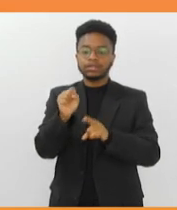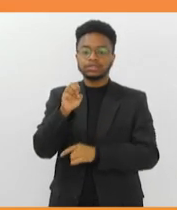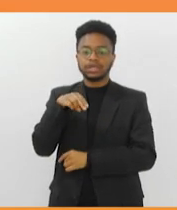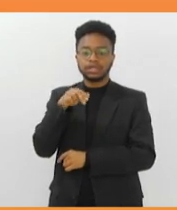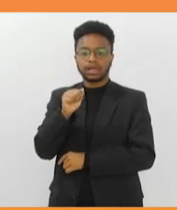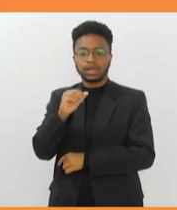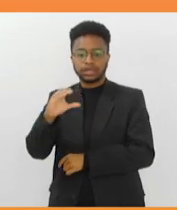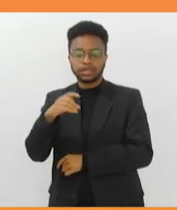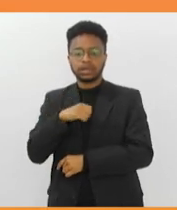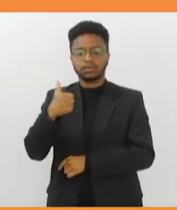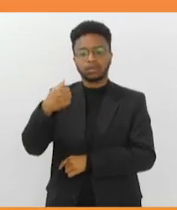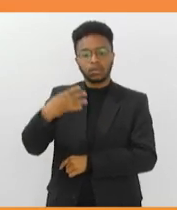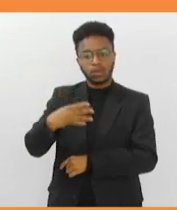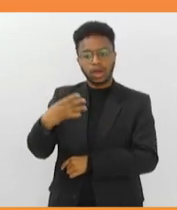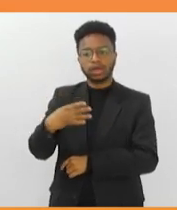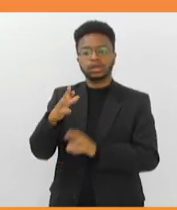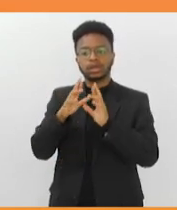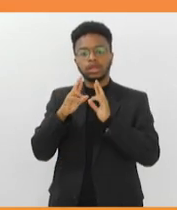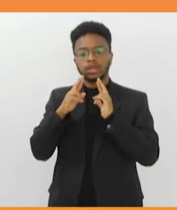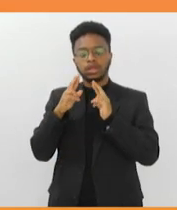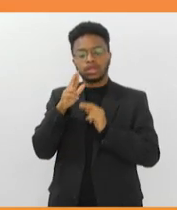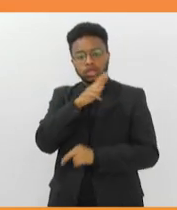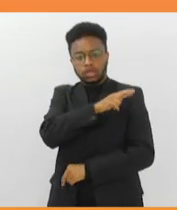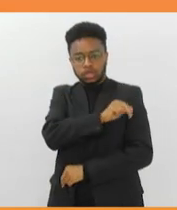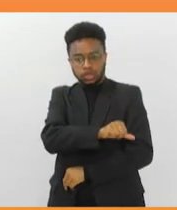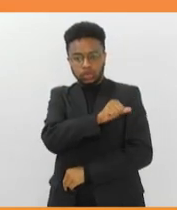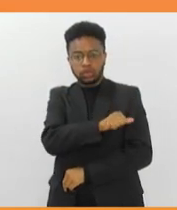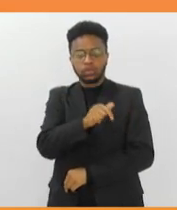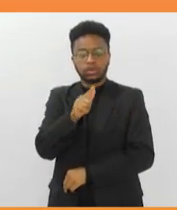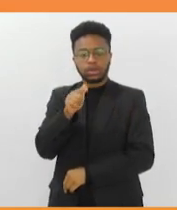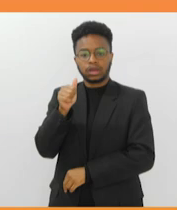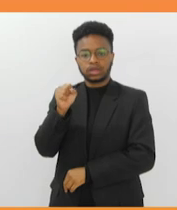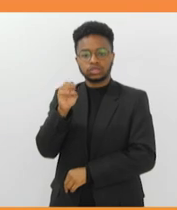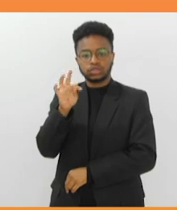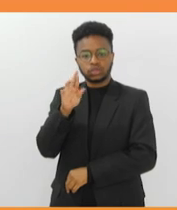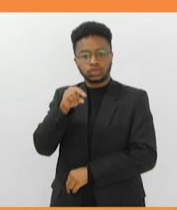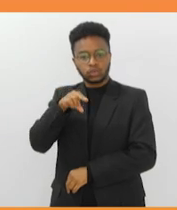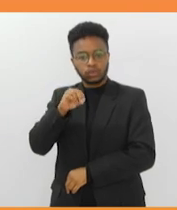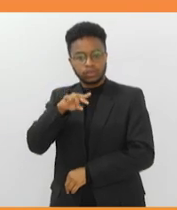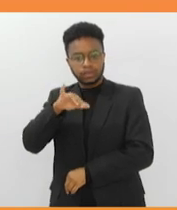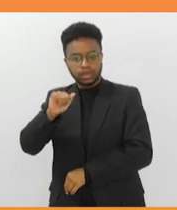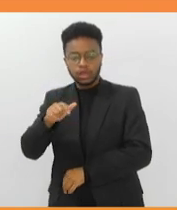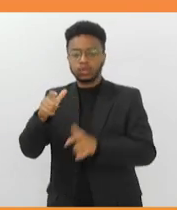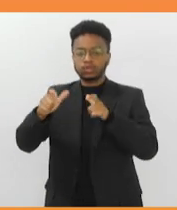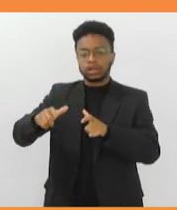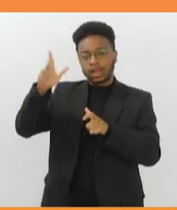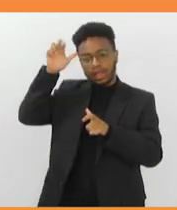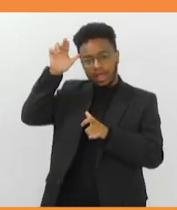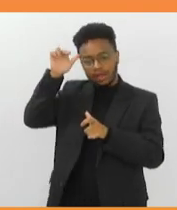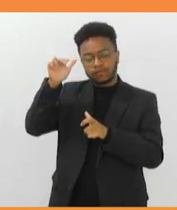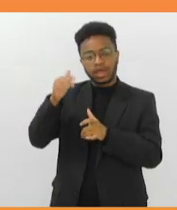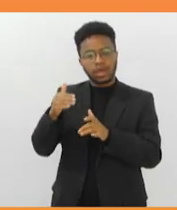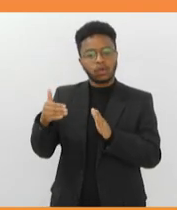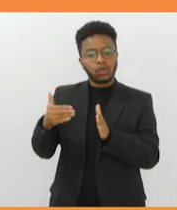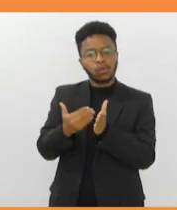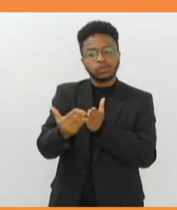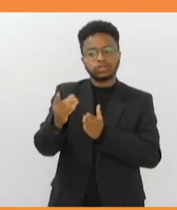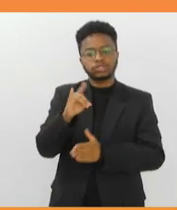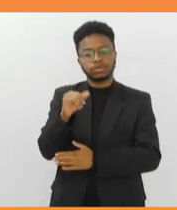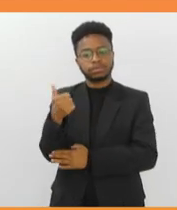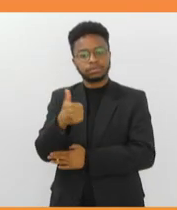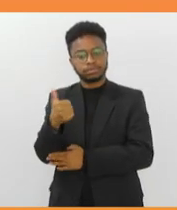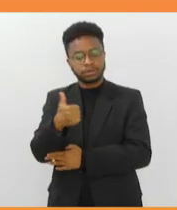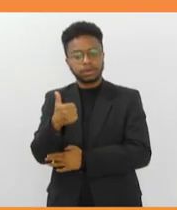na 14ª edição do Rio Gastronomia, no Jockey Club Brasileiro, na Gávea, na Zona Sul, até o dia 1º de setembro. O público